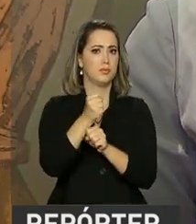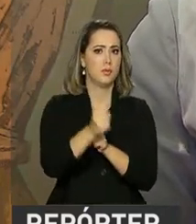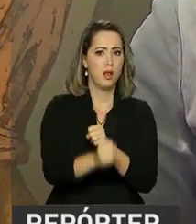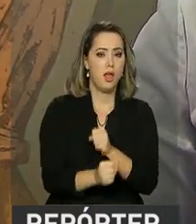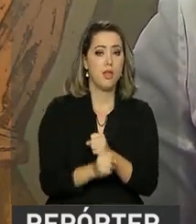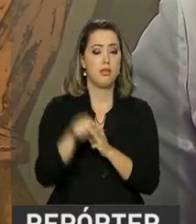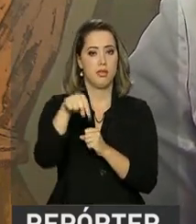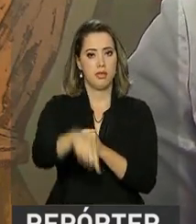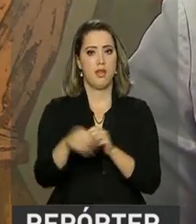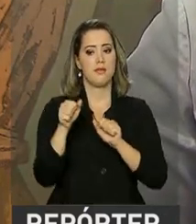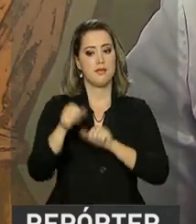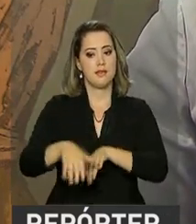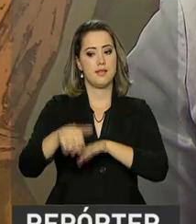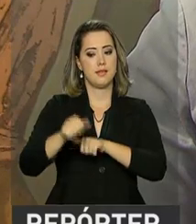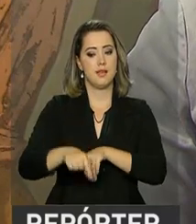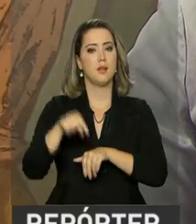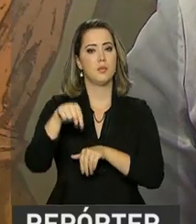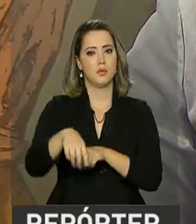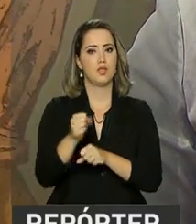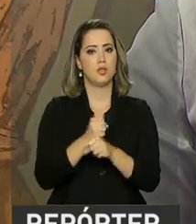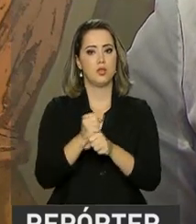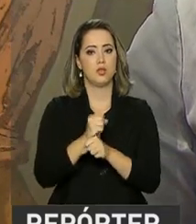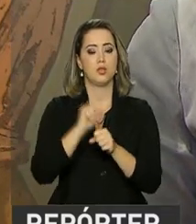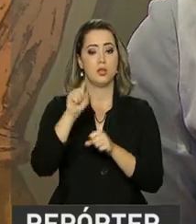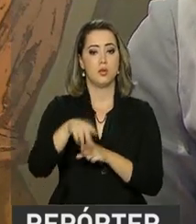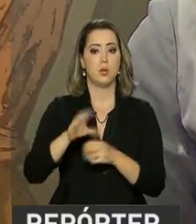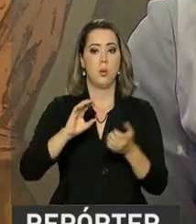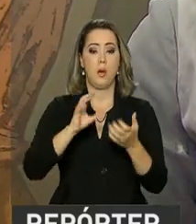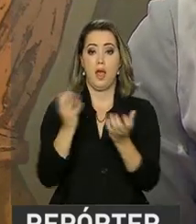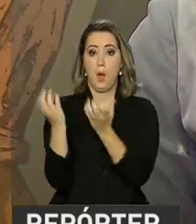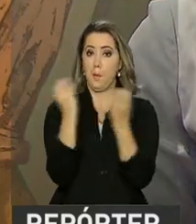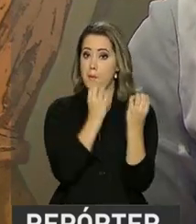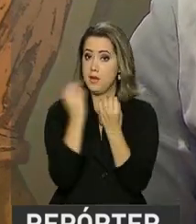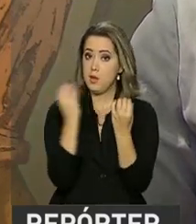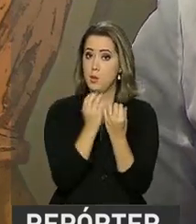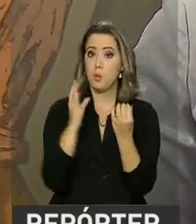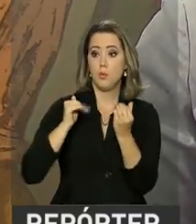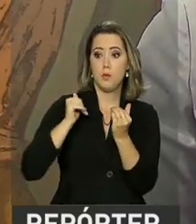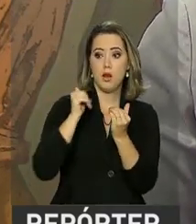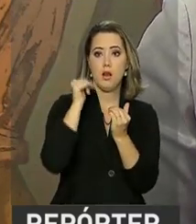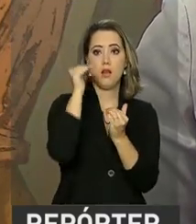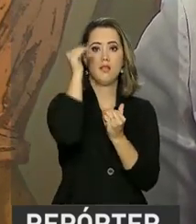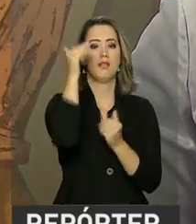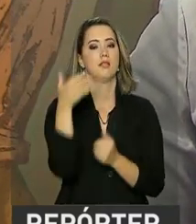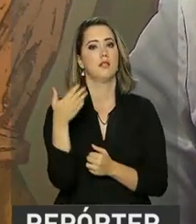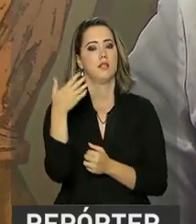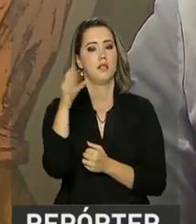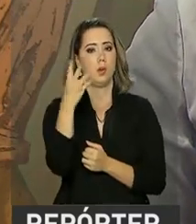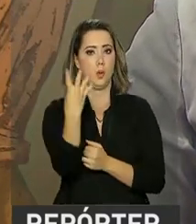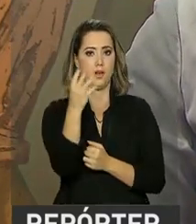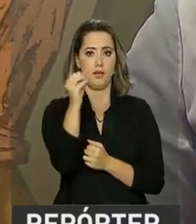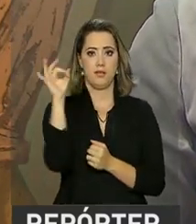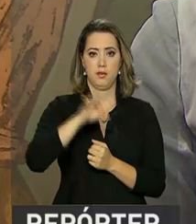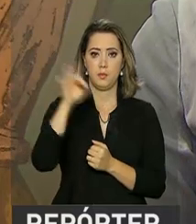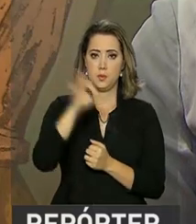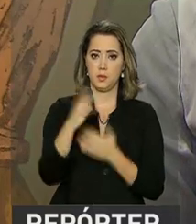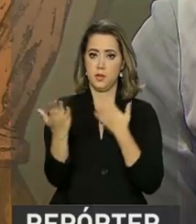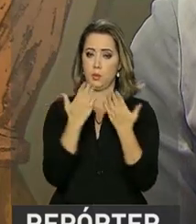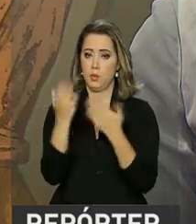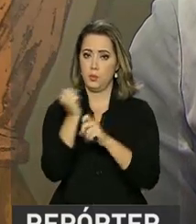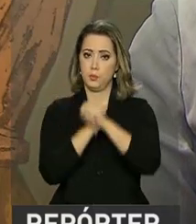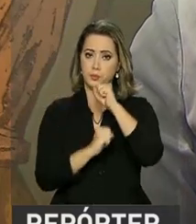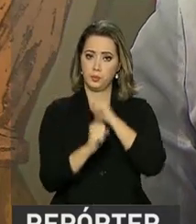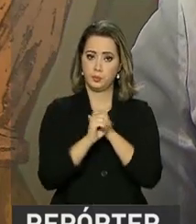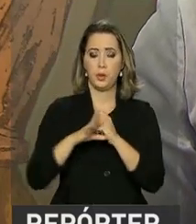setembro desse ano é o milho a produção do grão cresceu mais de 40% se comparada a safra anterior e deve chegar a